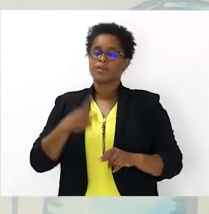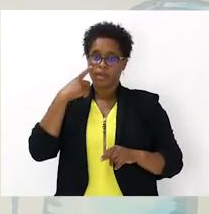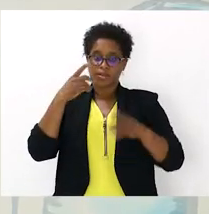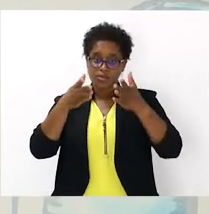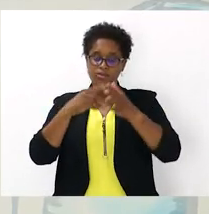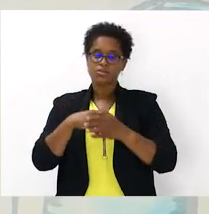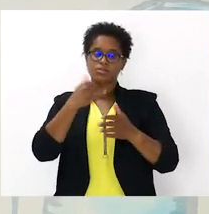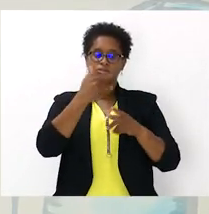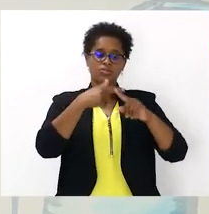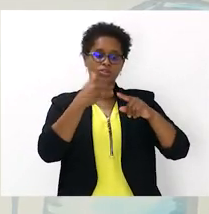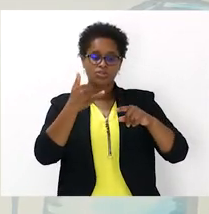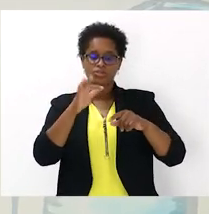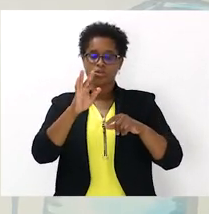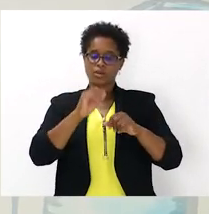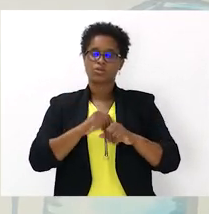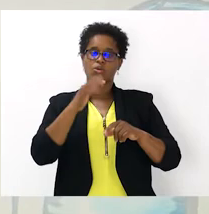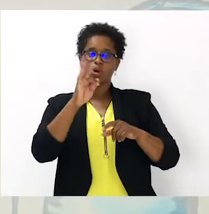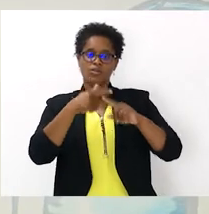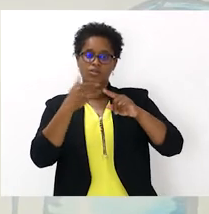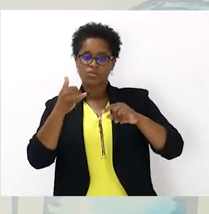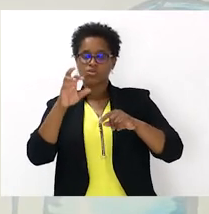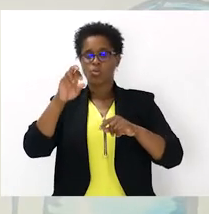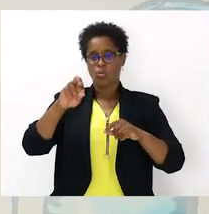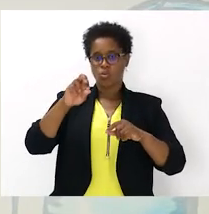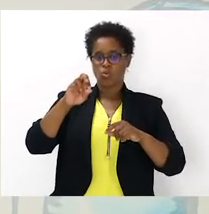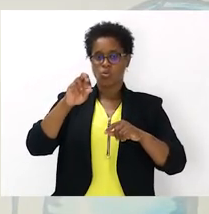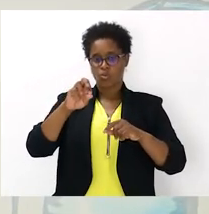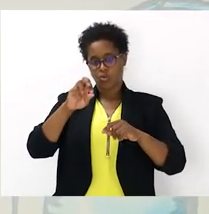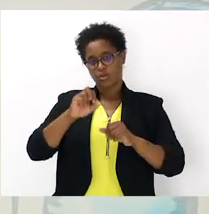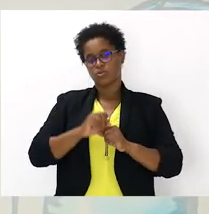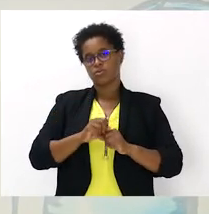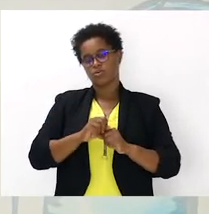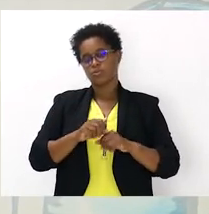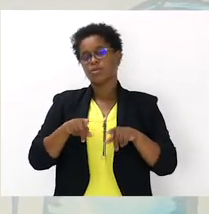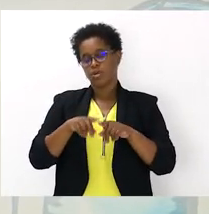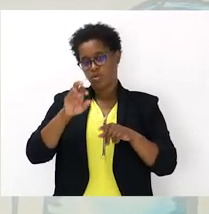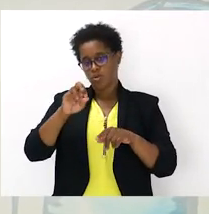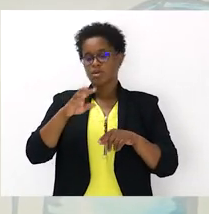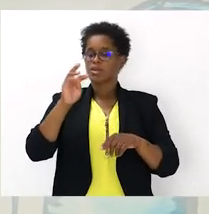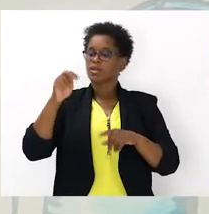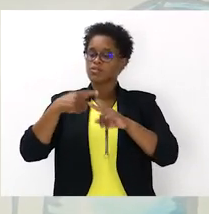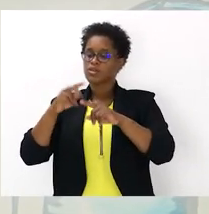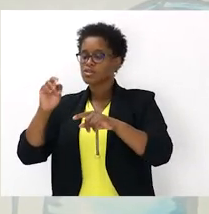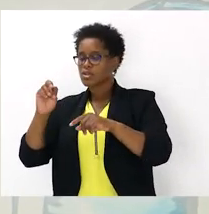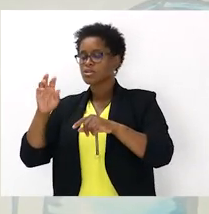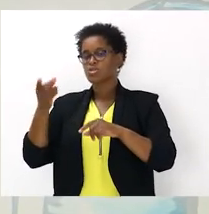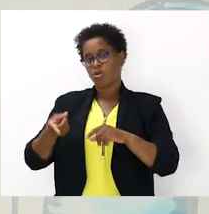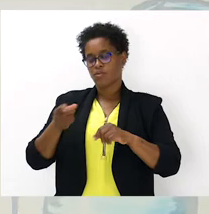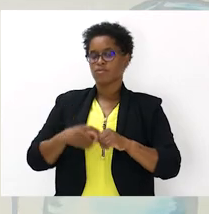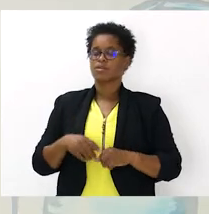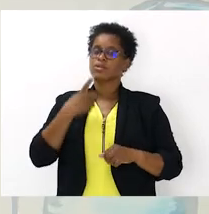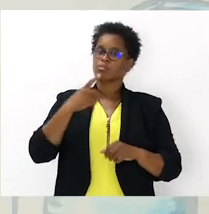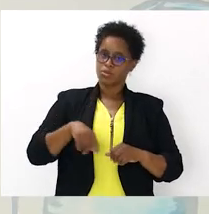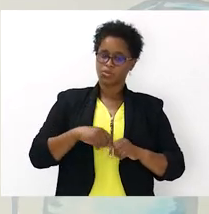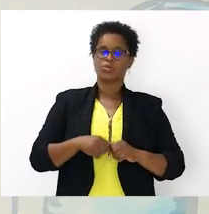Atenção, 2 vezes 2, 4, 4 vezes 2, dá 8, 3 vezes 3, 9,